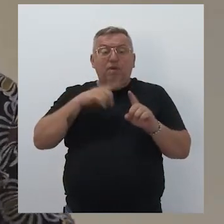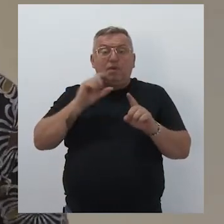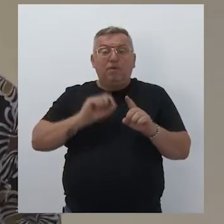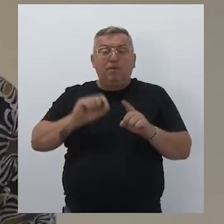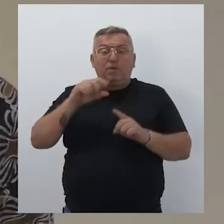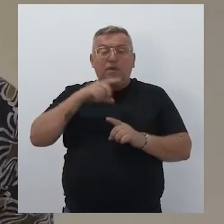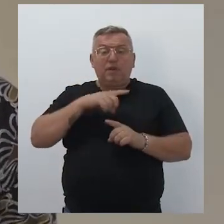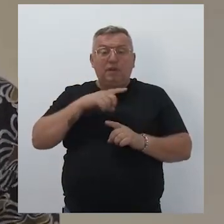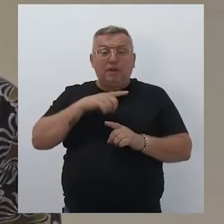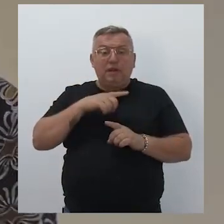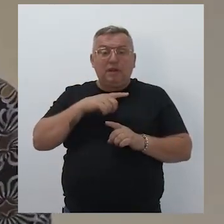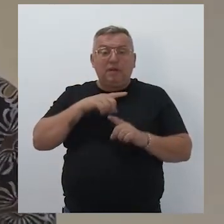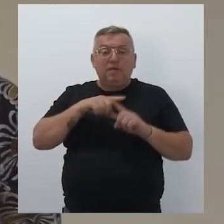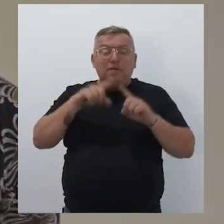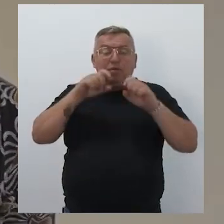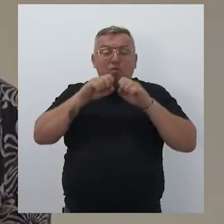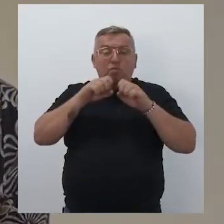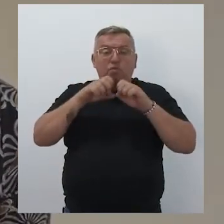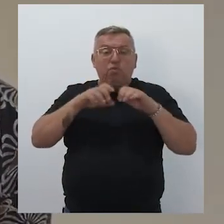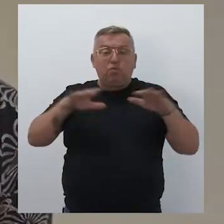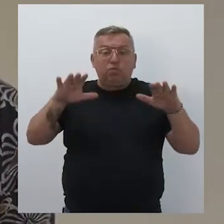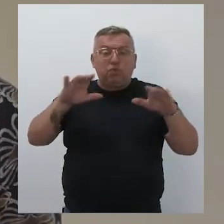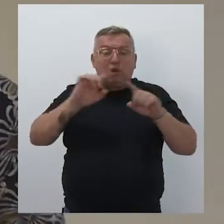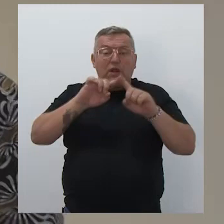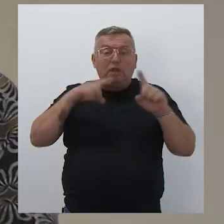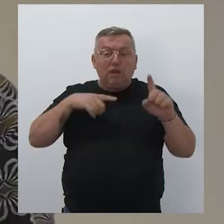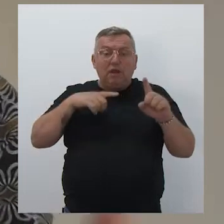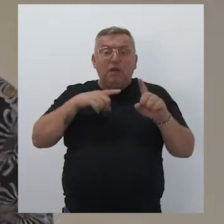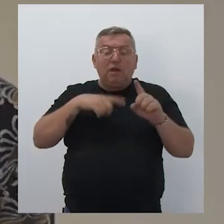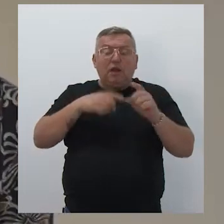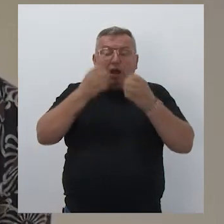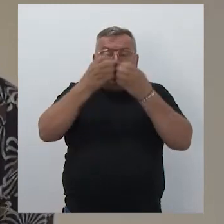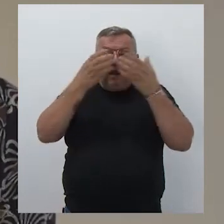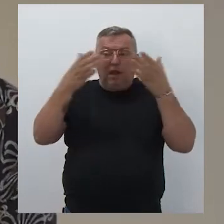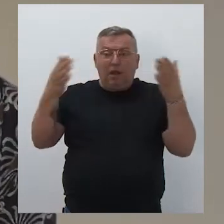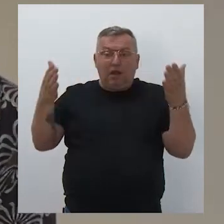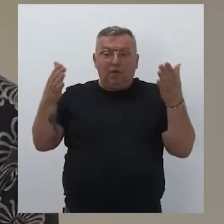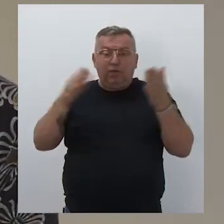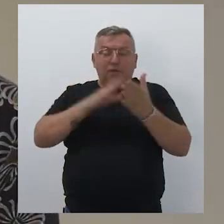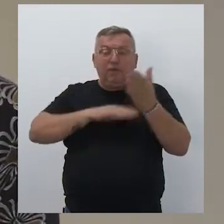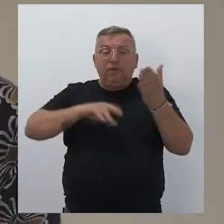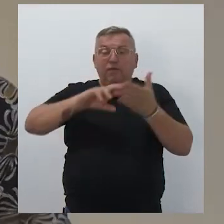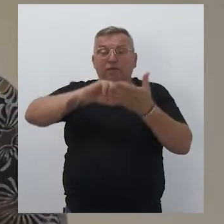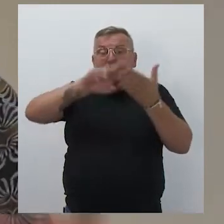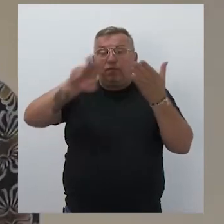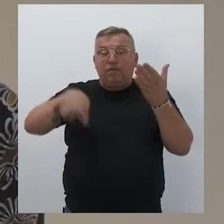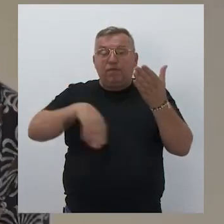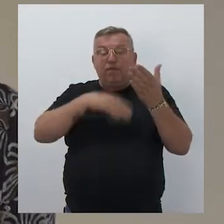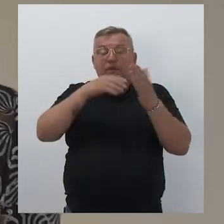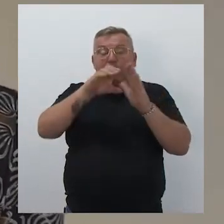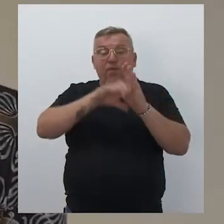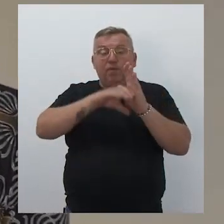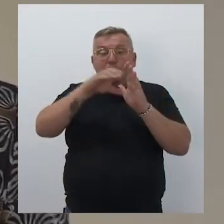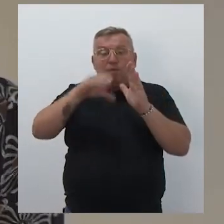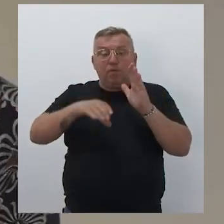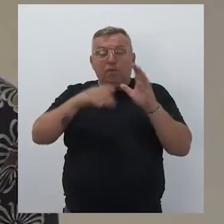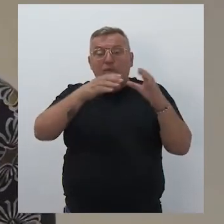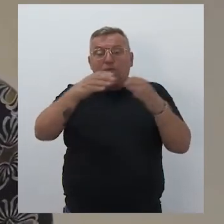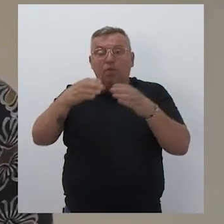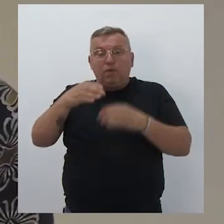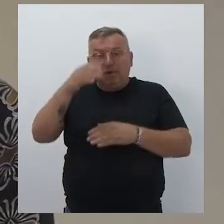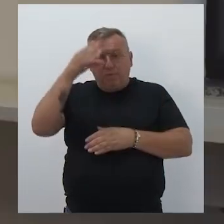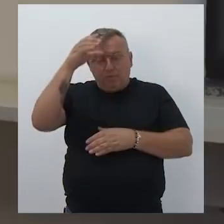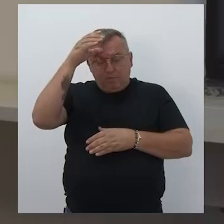estar pulverizadas, né, transversalizadas nos vários componentes curriculares, nas várias áreas